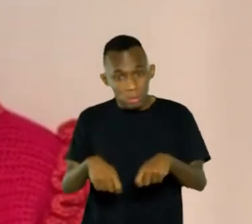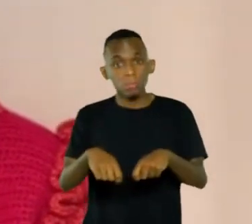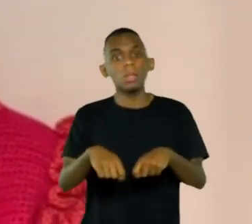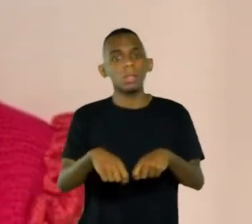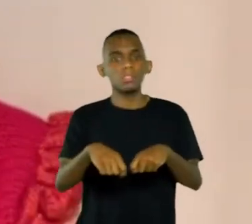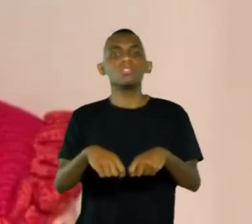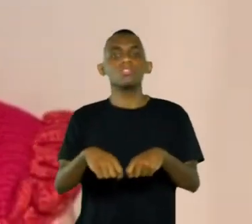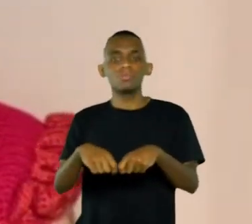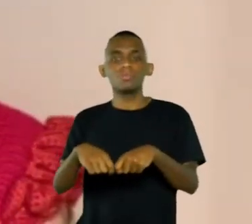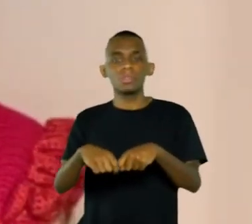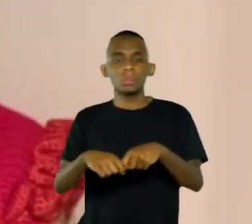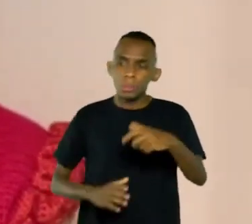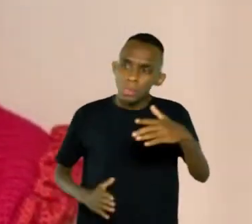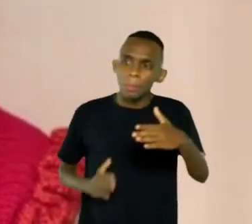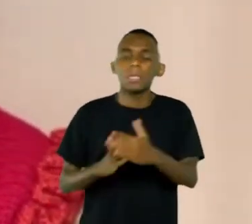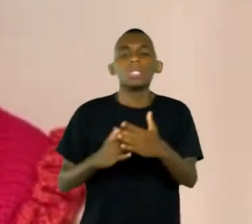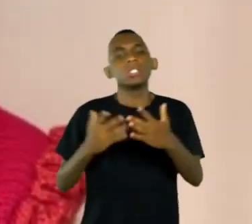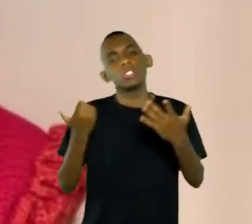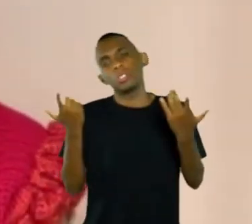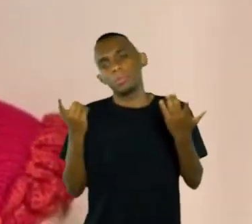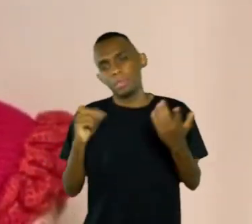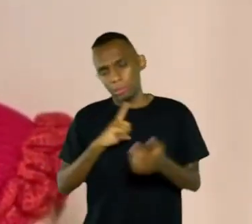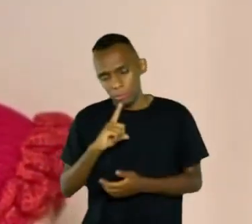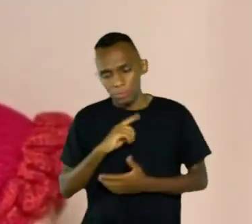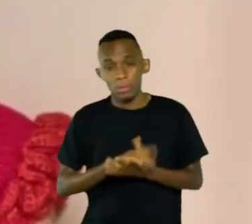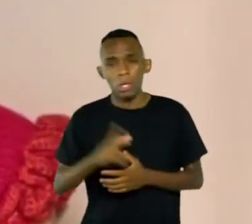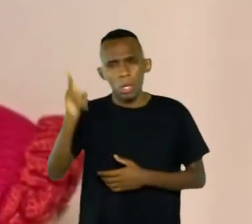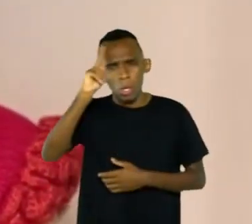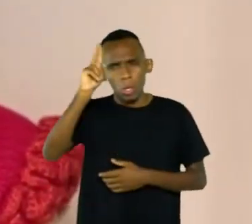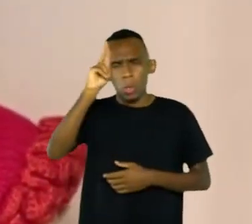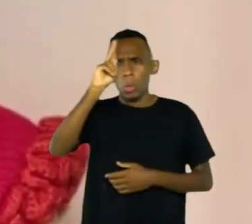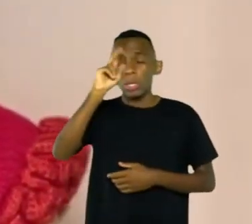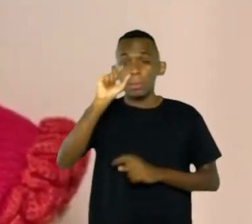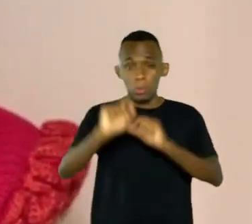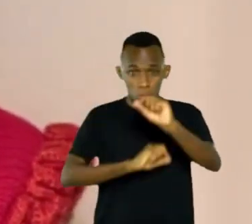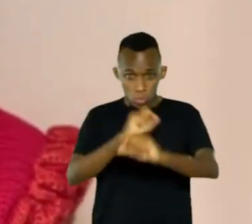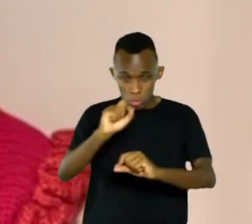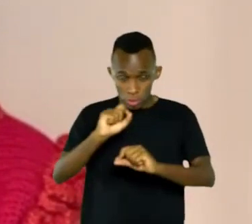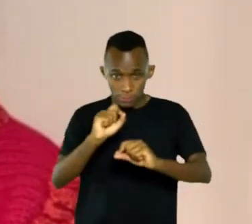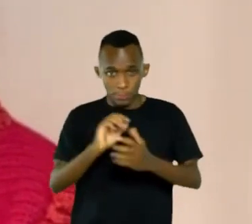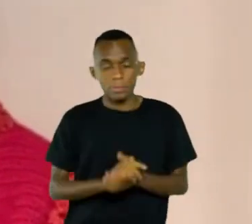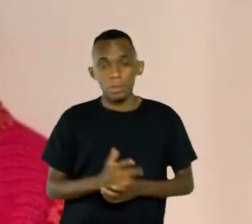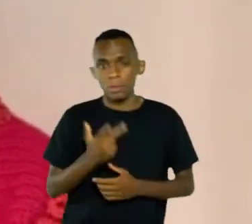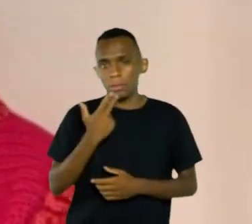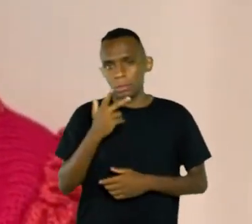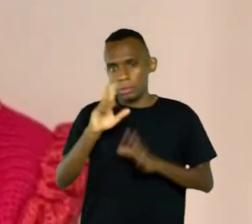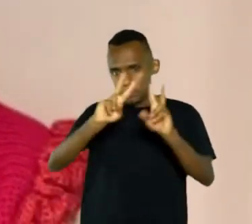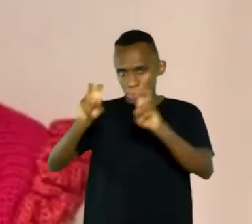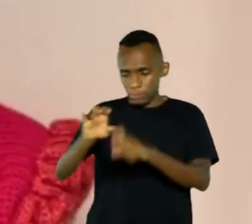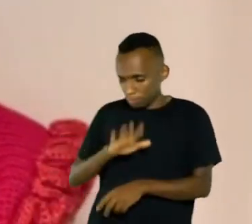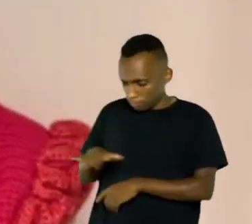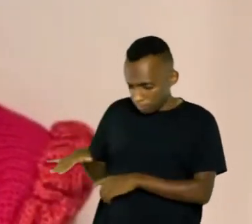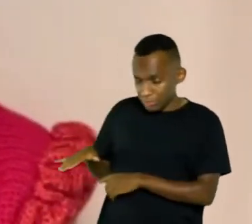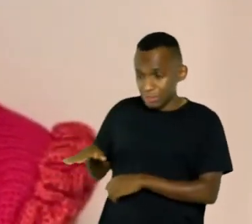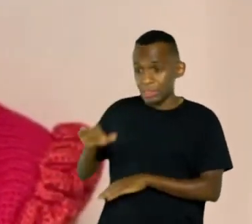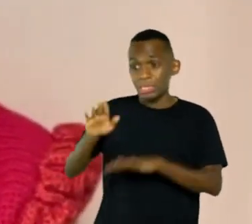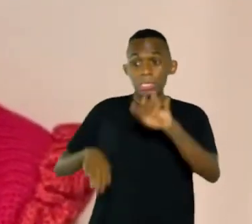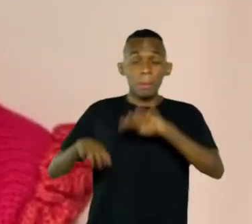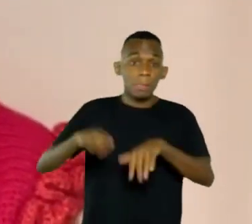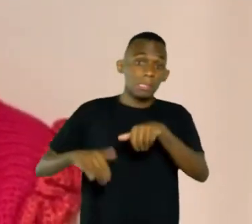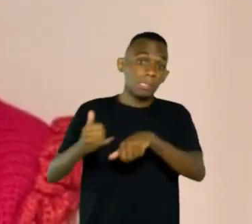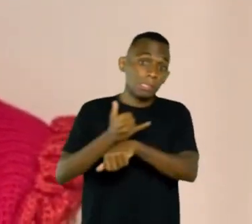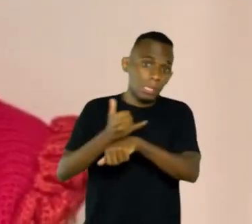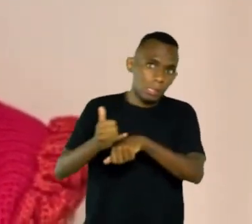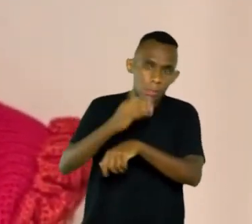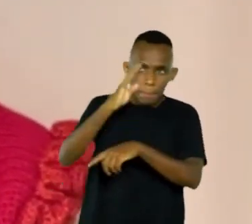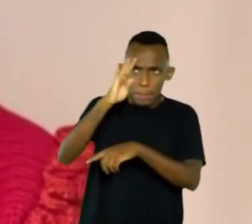seu luto. E eu me lembro de uma coisa, ela está falando da infância, né? Talvez o recurso maior tenha